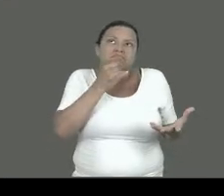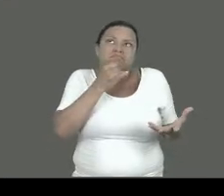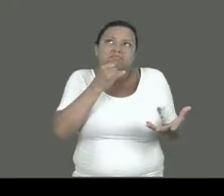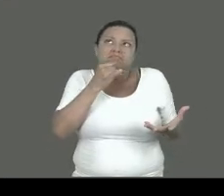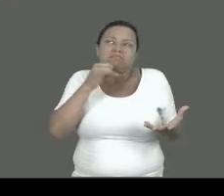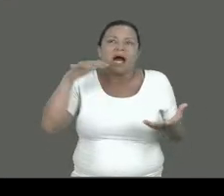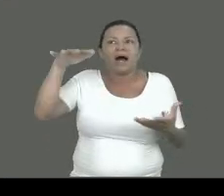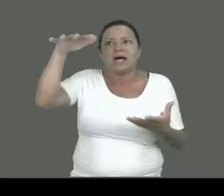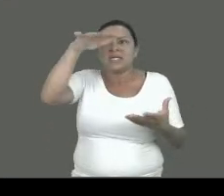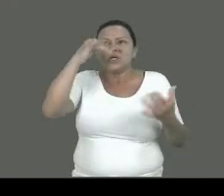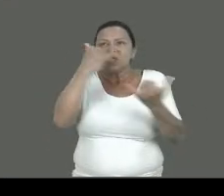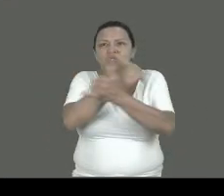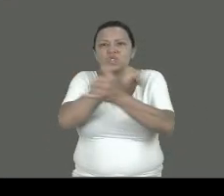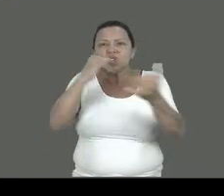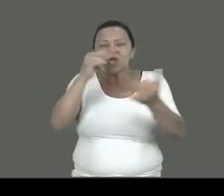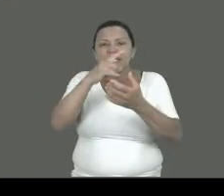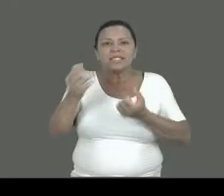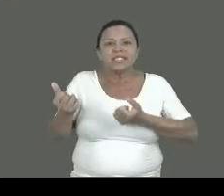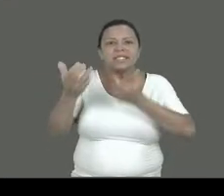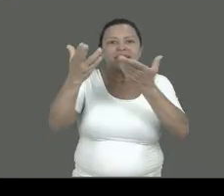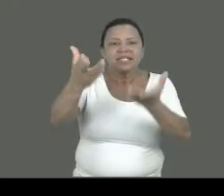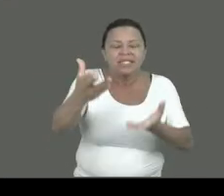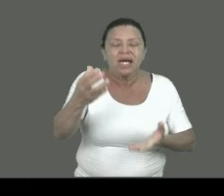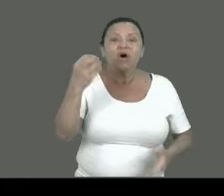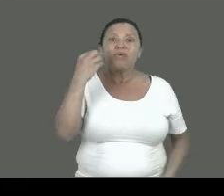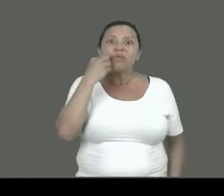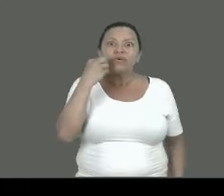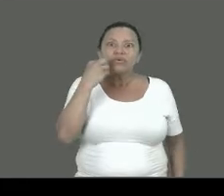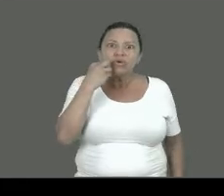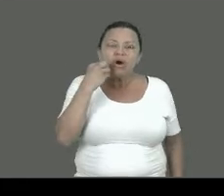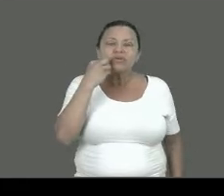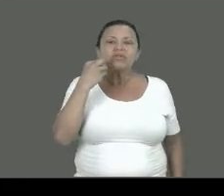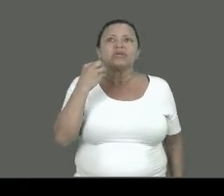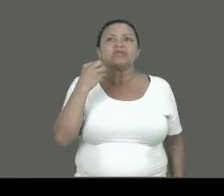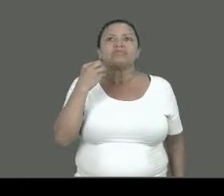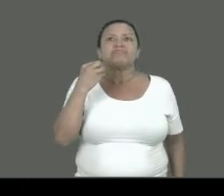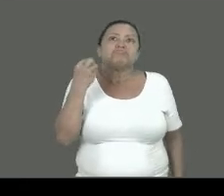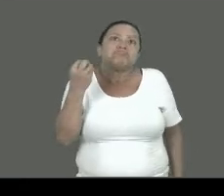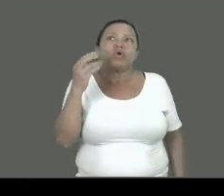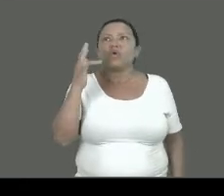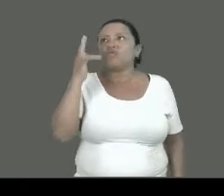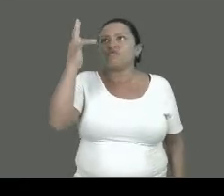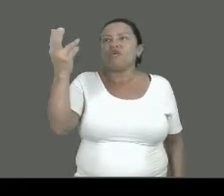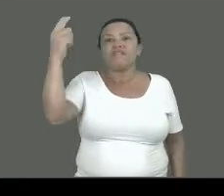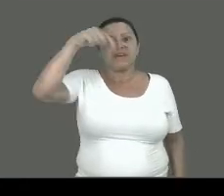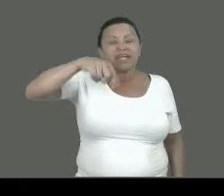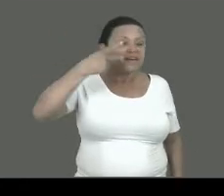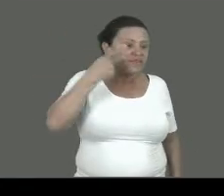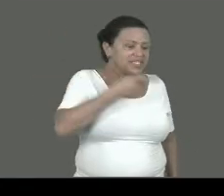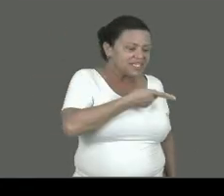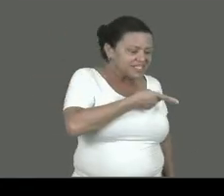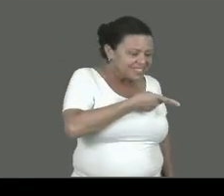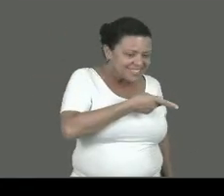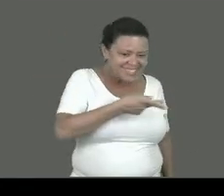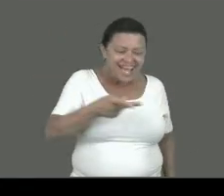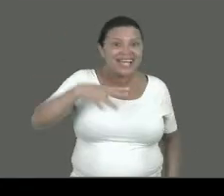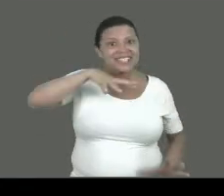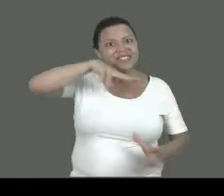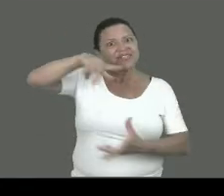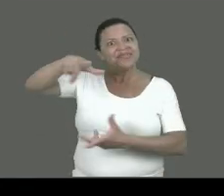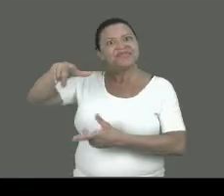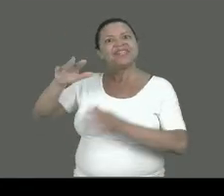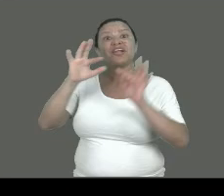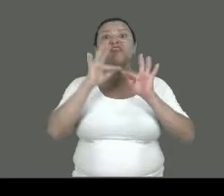erraticidade, que nos será dada a oportunidade de um dia vir aqui, visitar os nossos parentes que